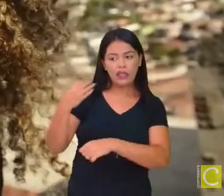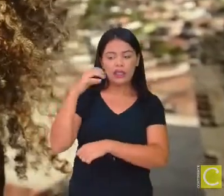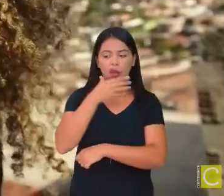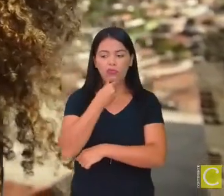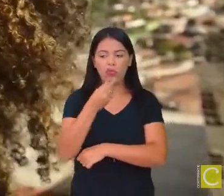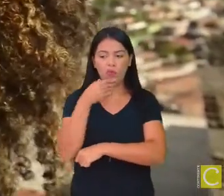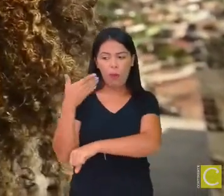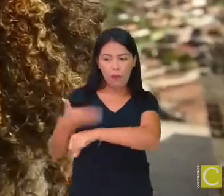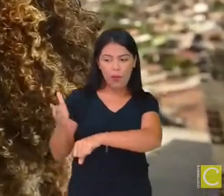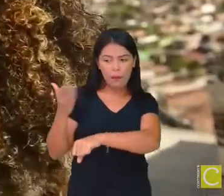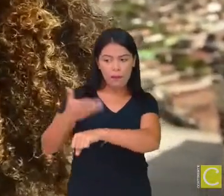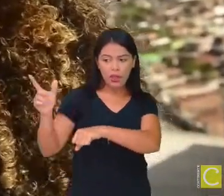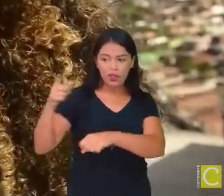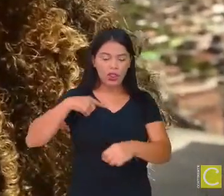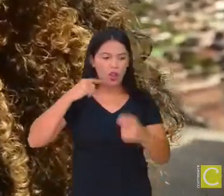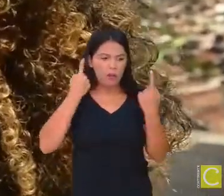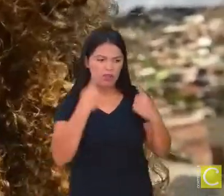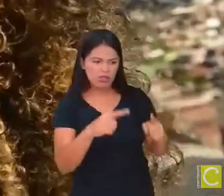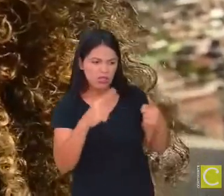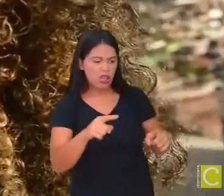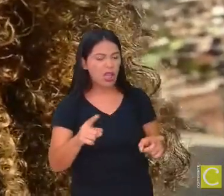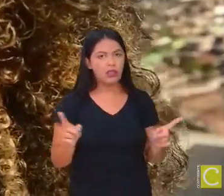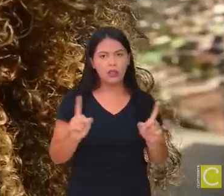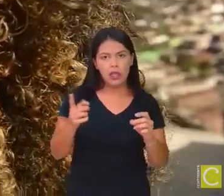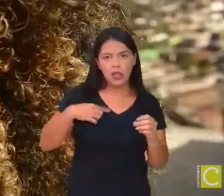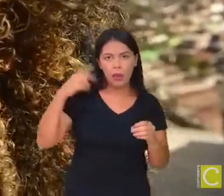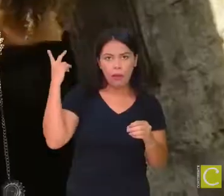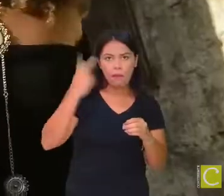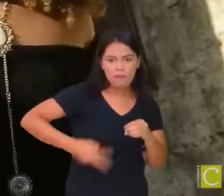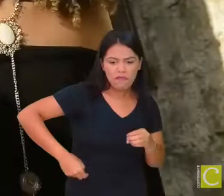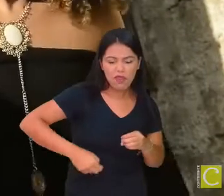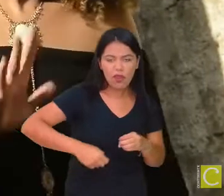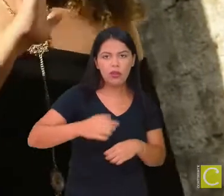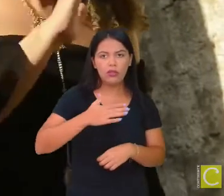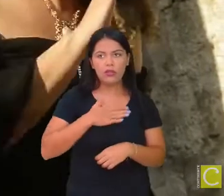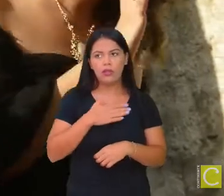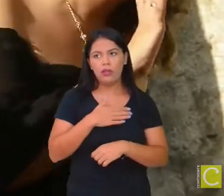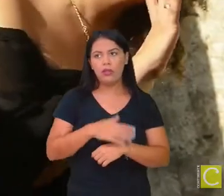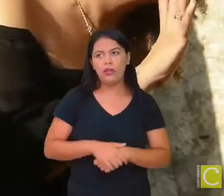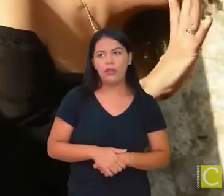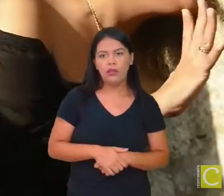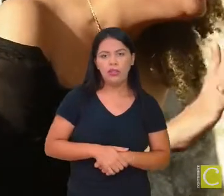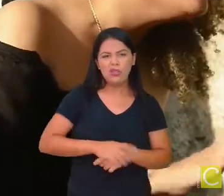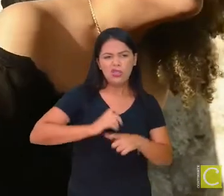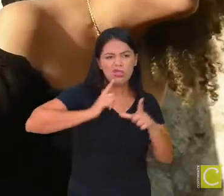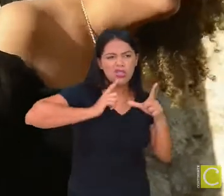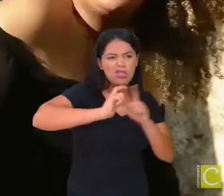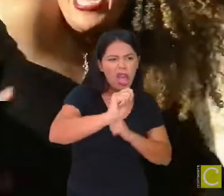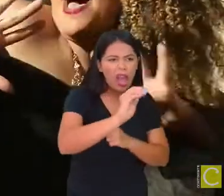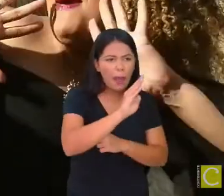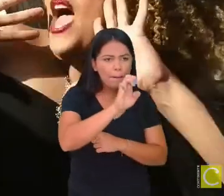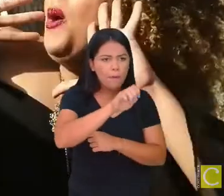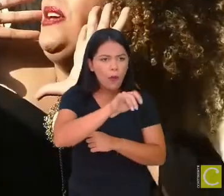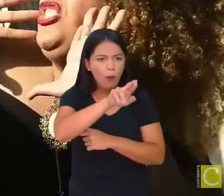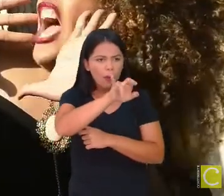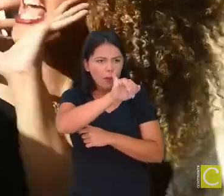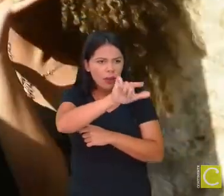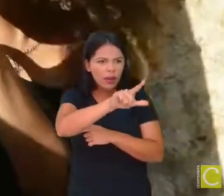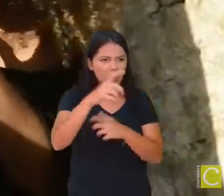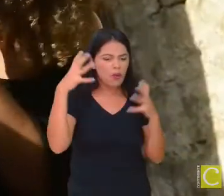xingasse, que não me batesse a mão na cara. Sai daí, bombril!